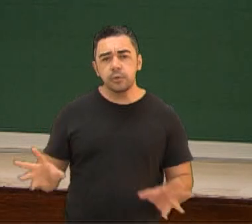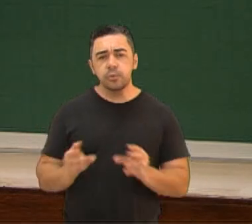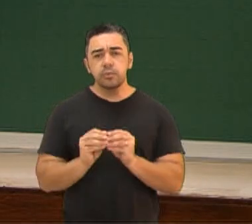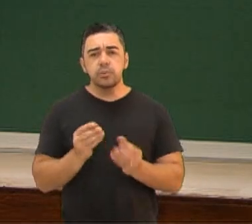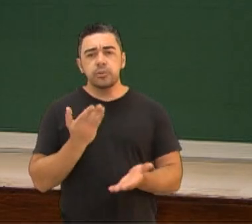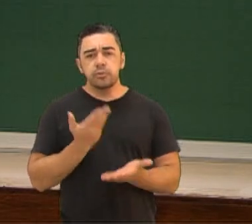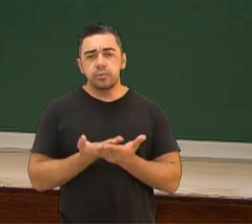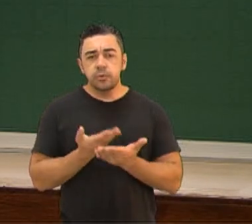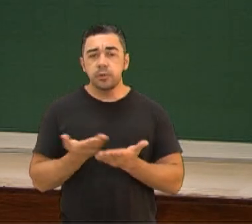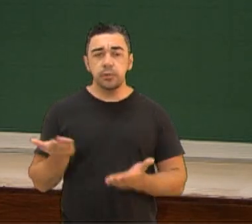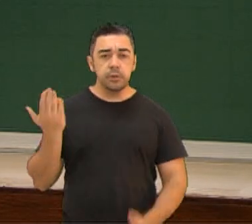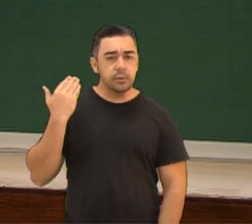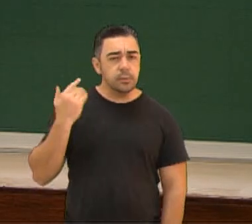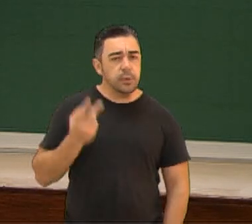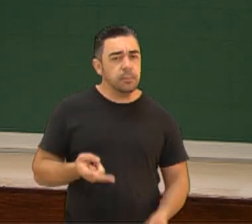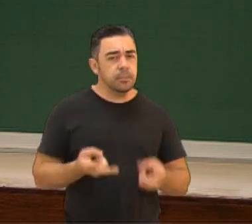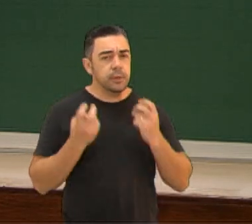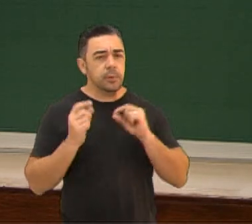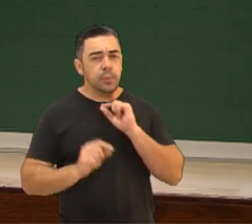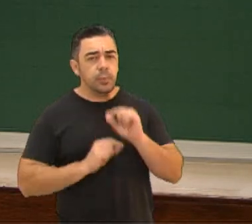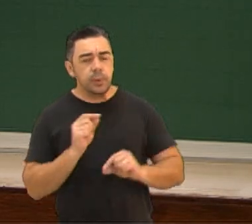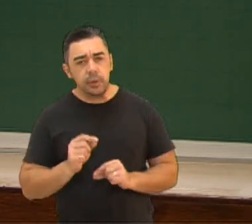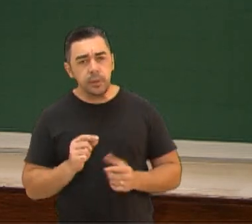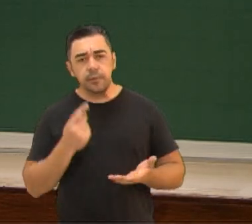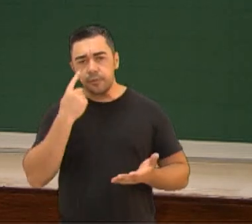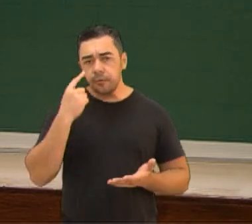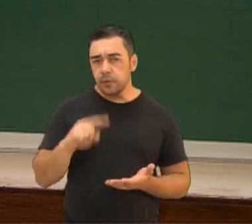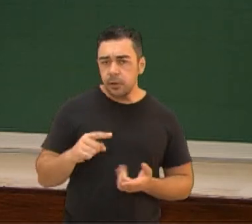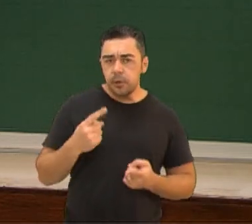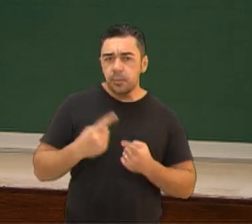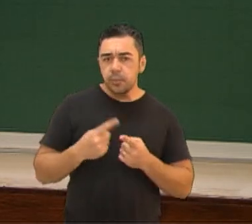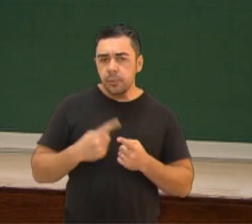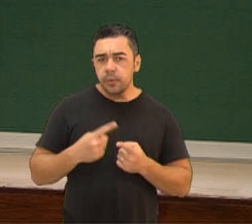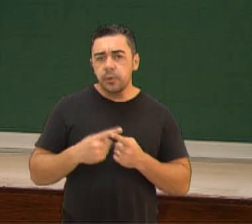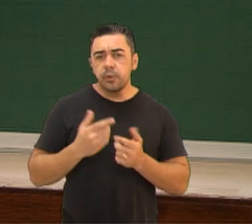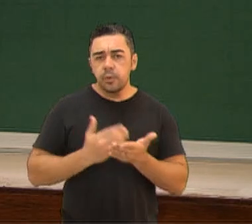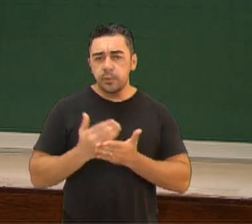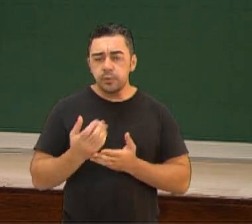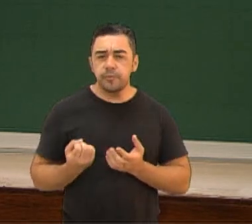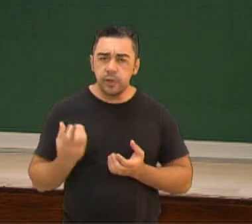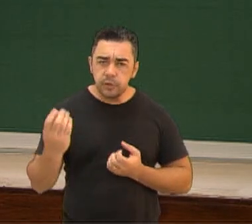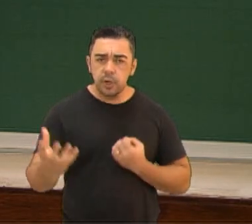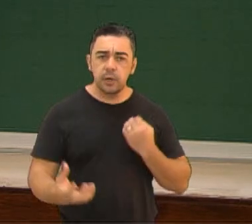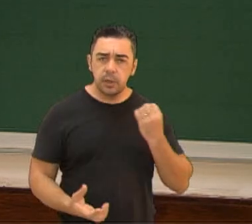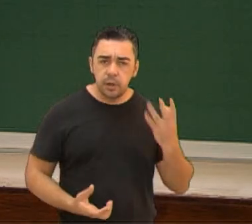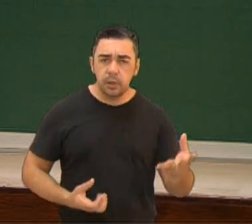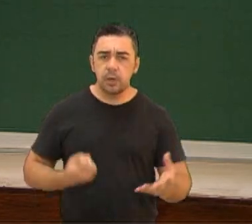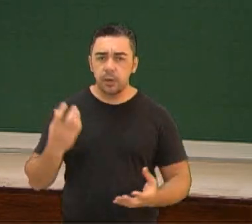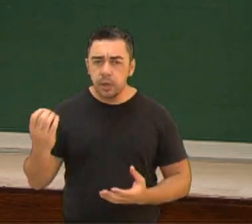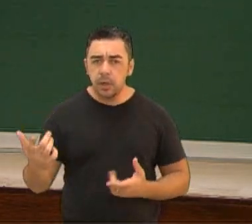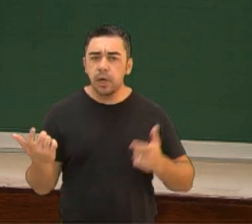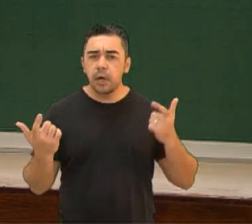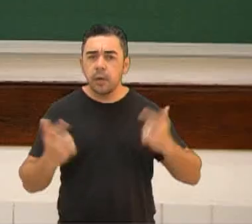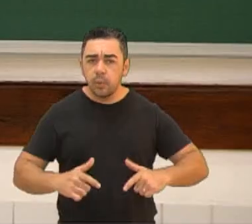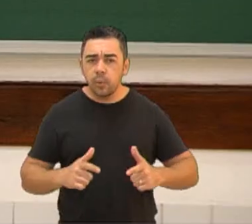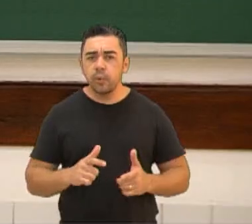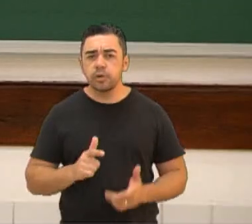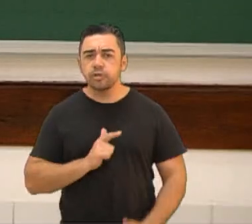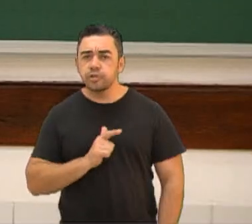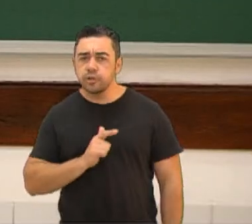estudadas para a gente sacar, né? Ver da onde, por que esses caras começaram a viajar, da onde que eles